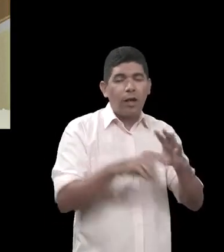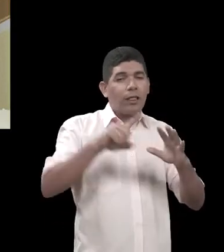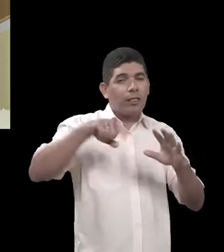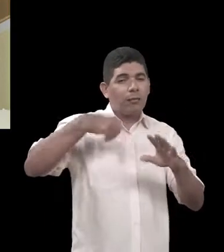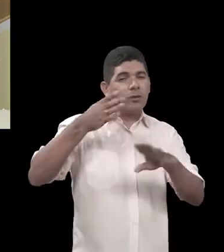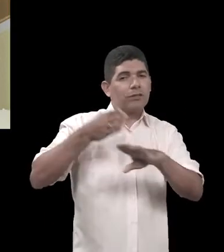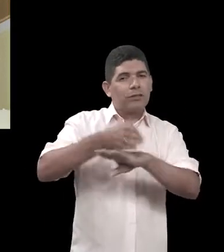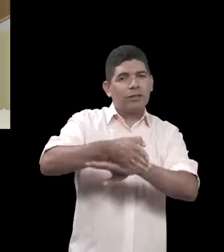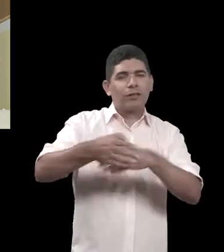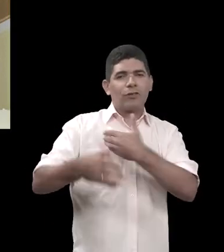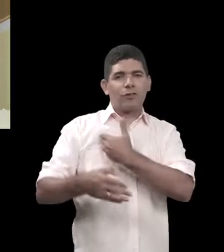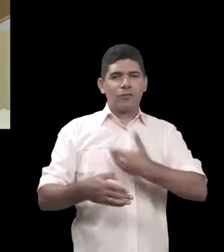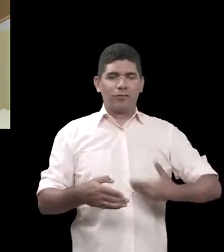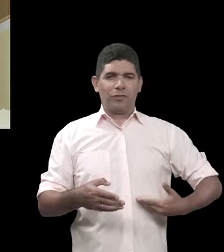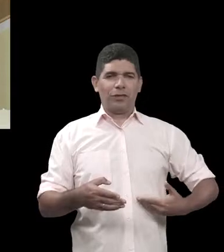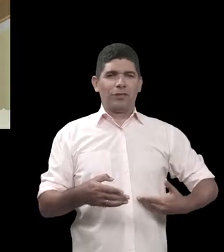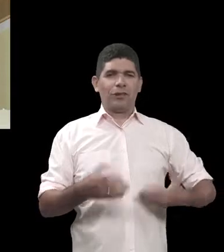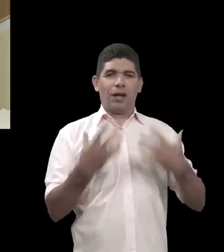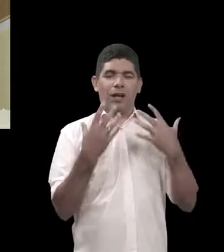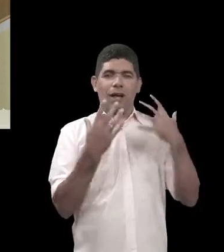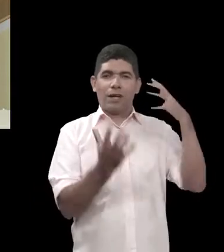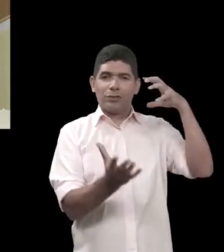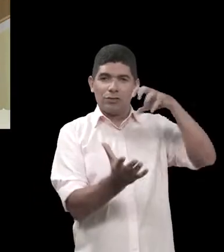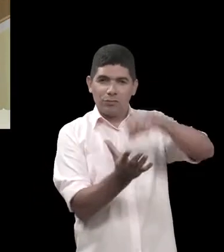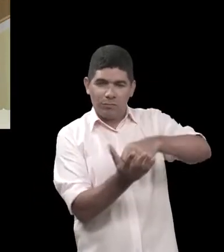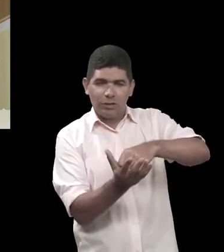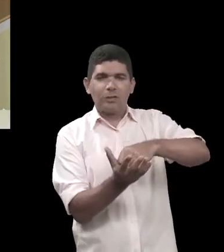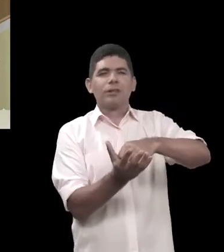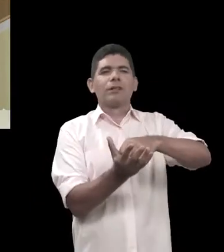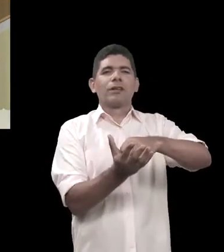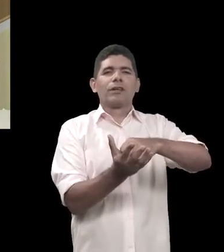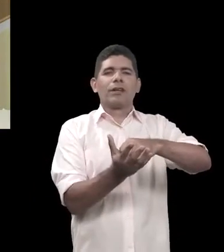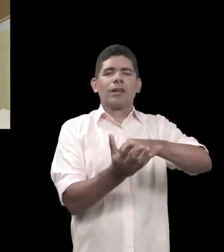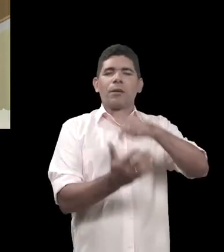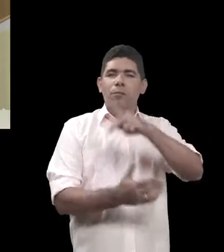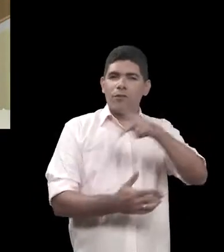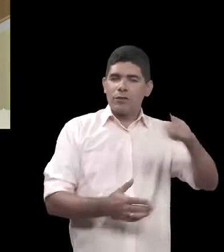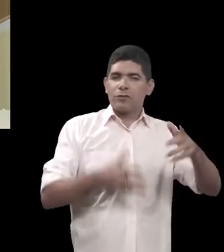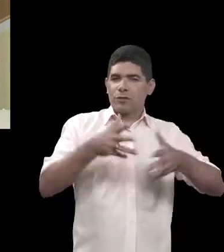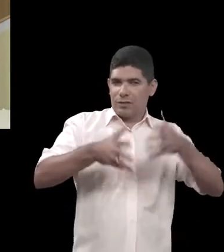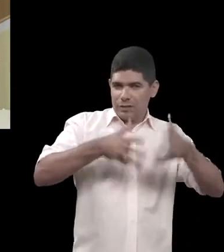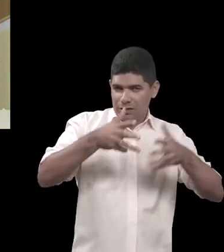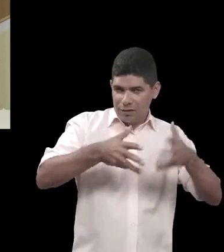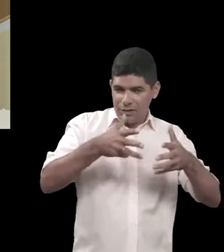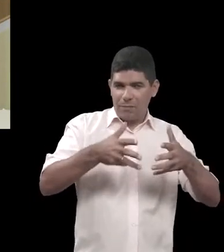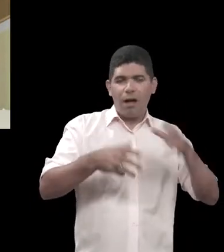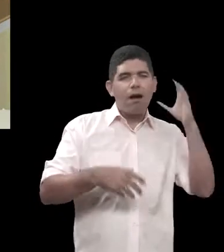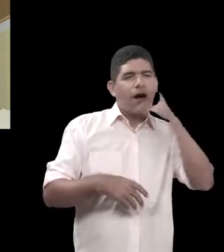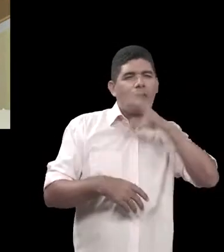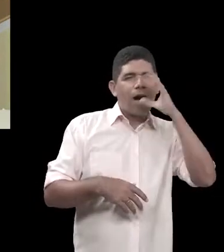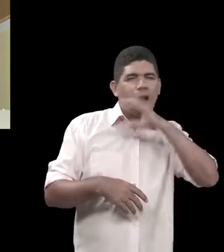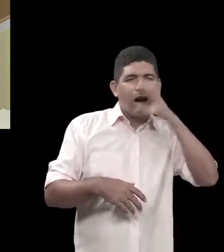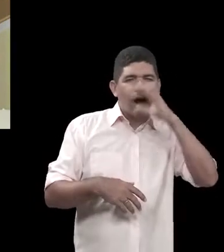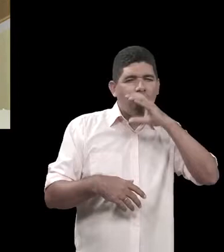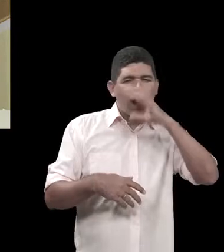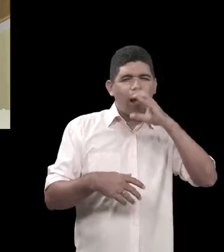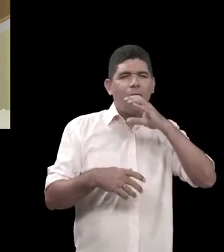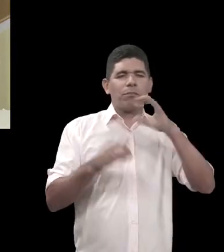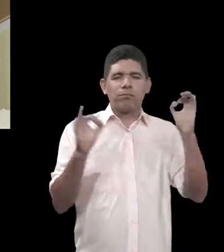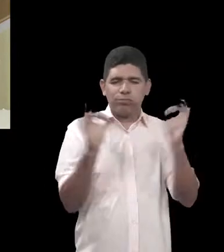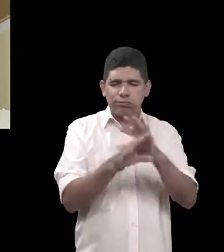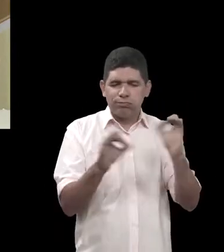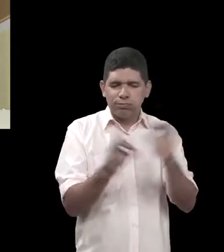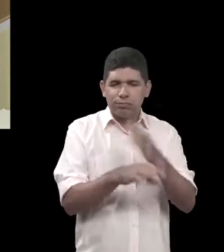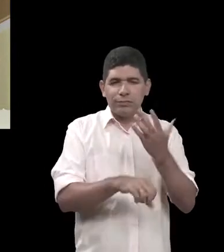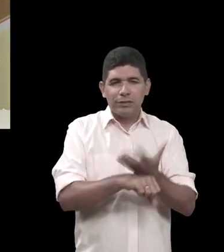isso foi que me motivou a correr atrás disso, de antecipar o curso, e acabei dando conta e cursando já. E ao final do ano eu já estava